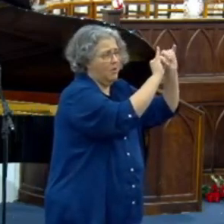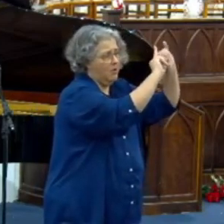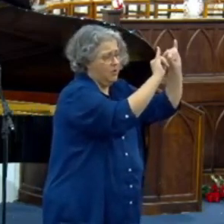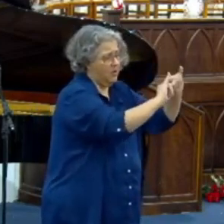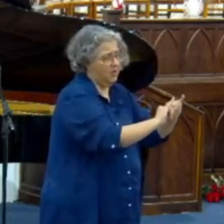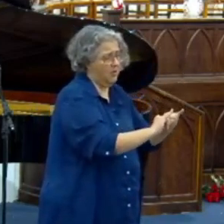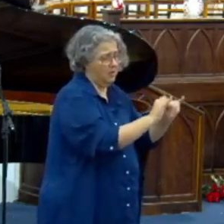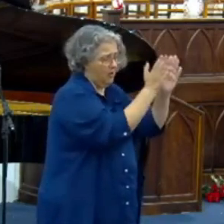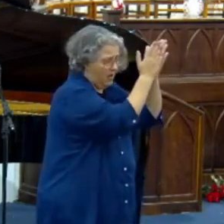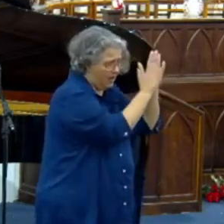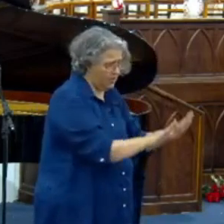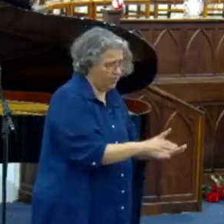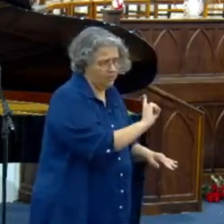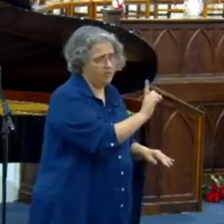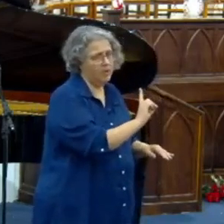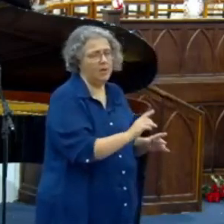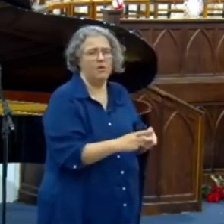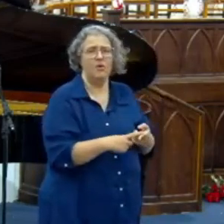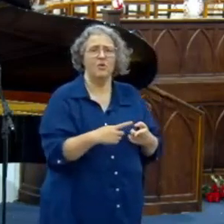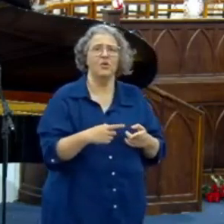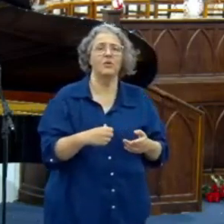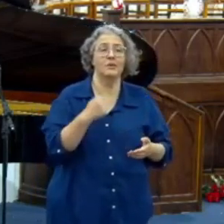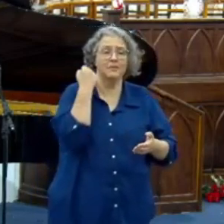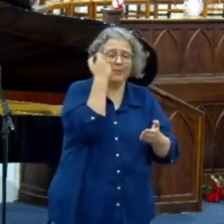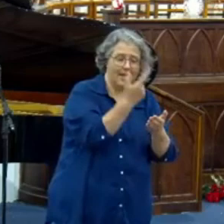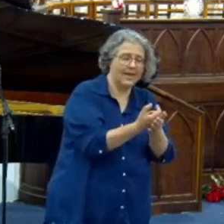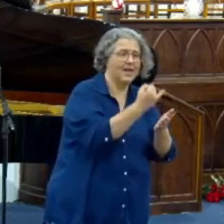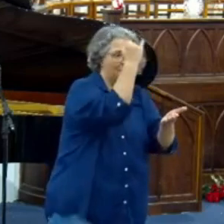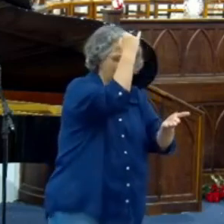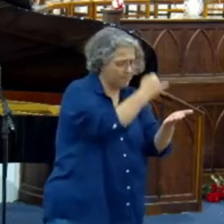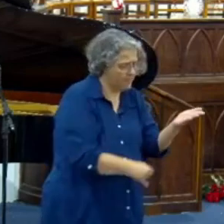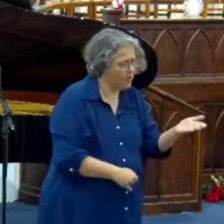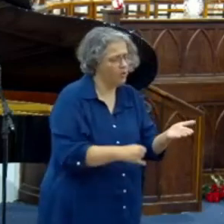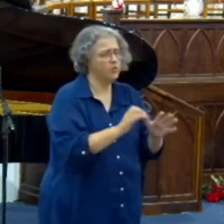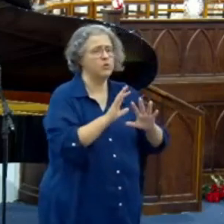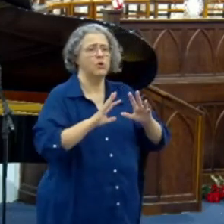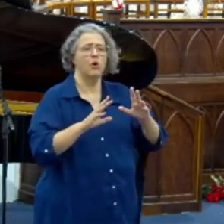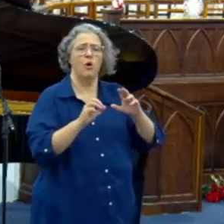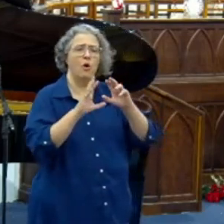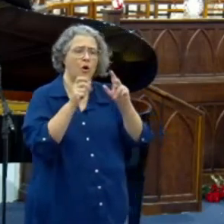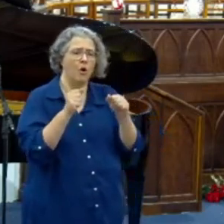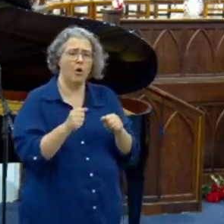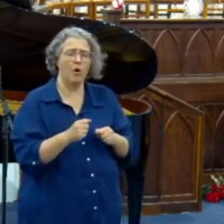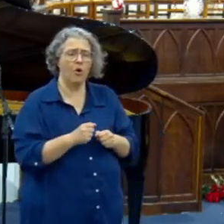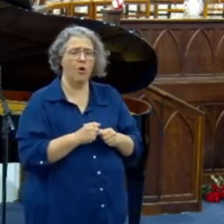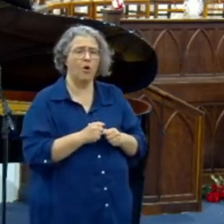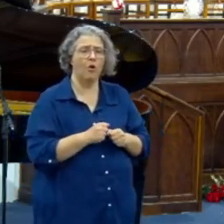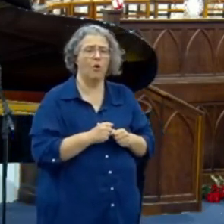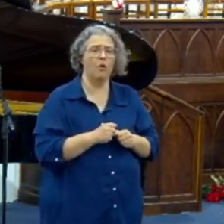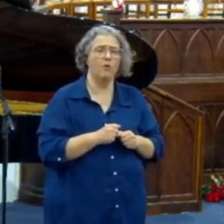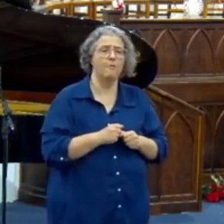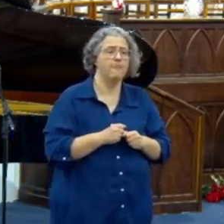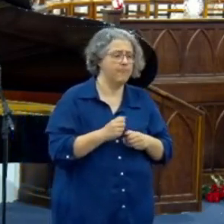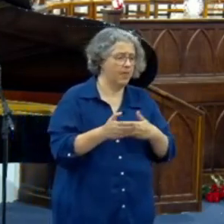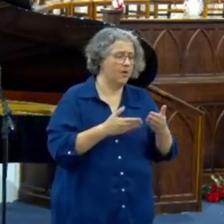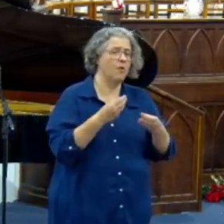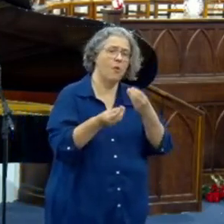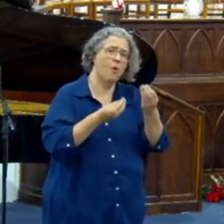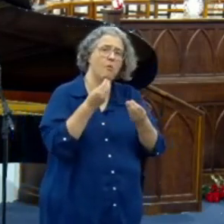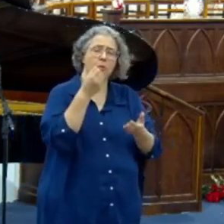não defraudamos o nosso irmão, porque pagamos os nossos impostos como eles devem ser pagos, em alguma